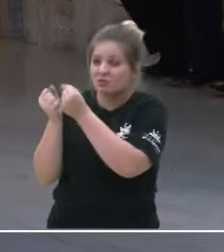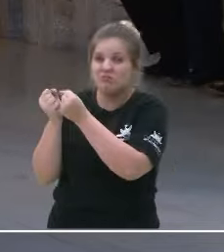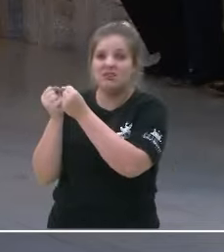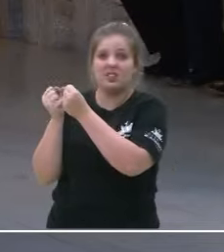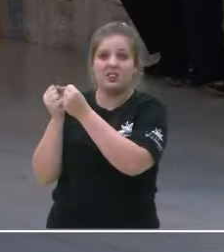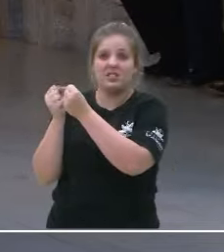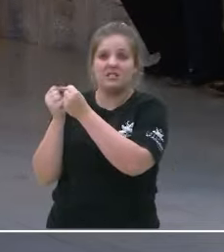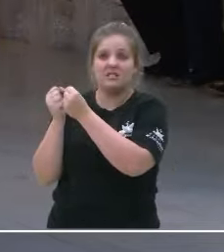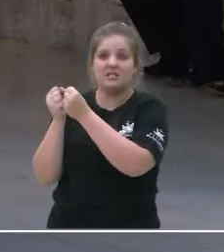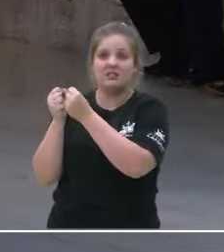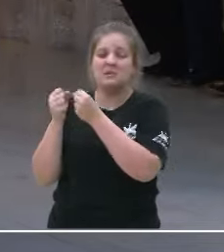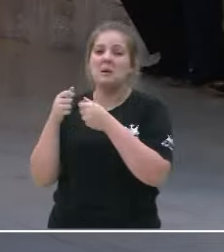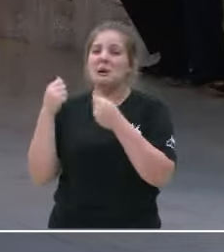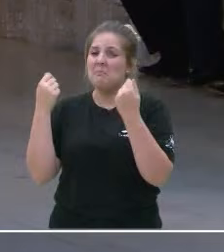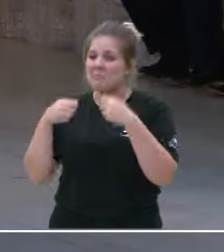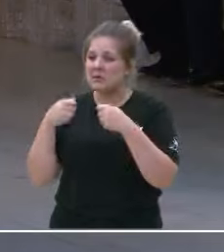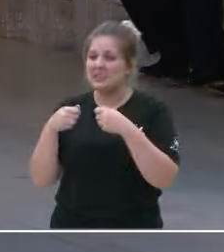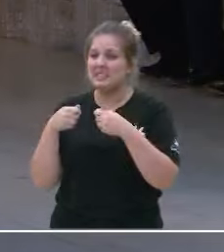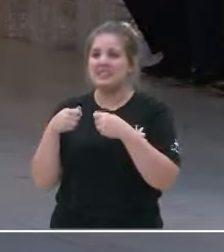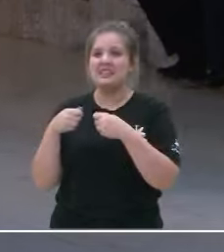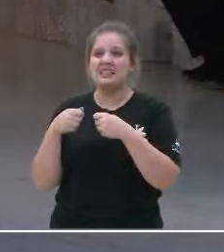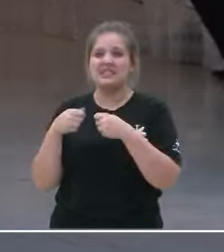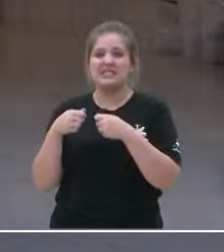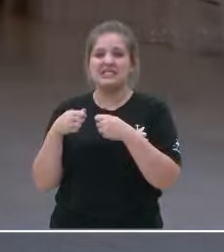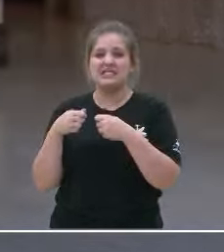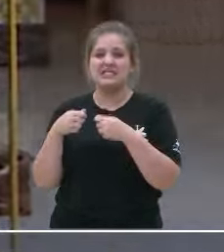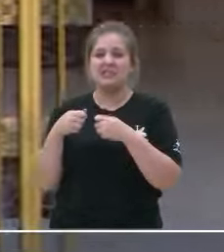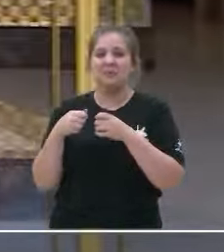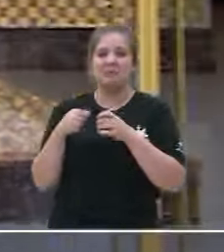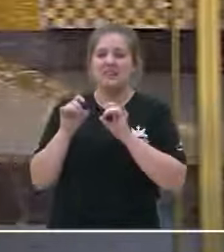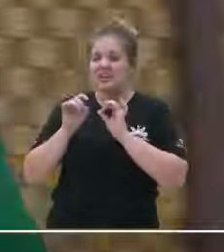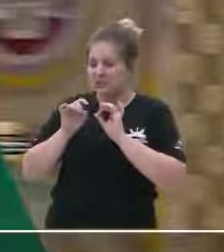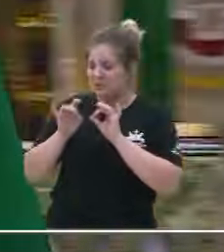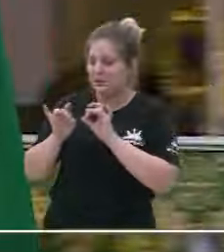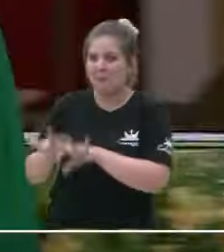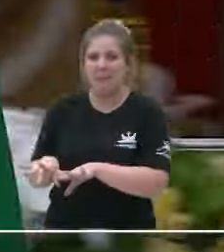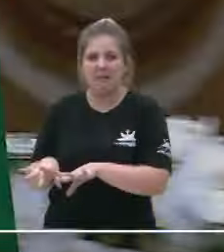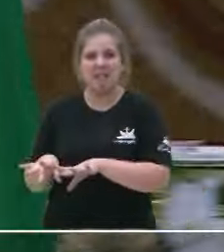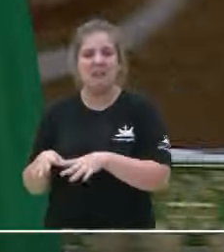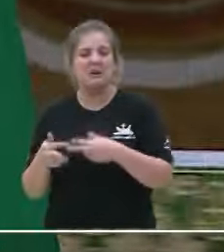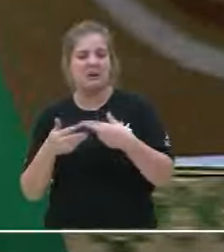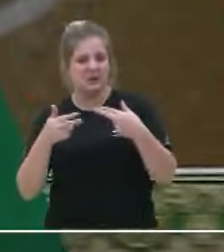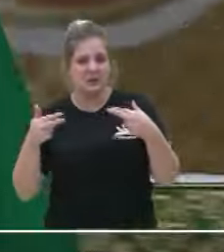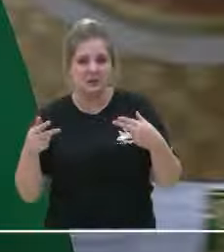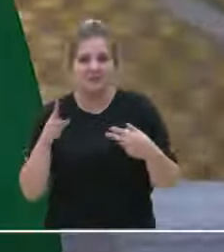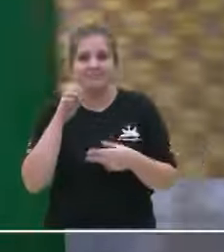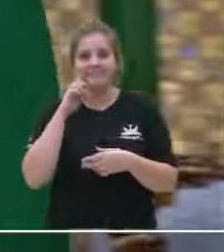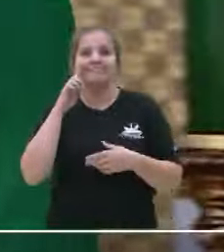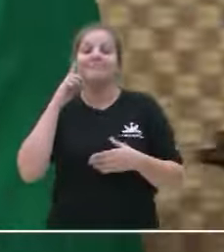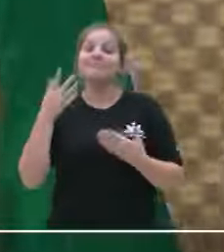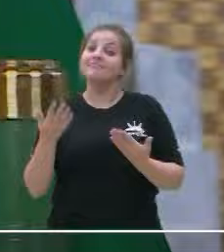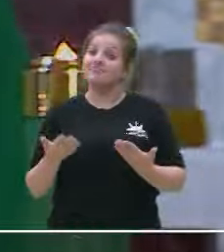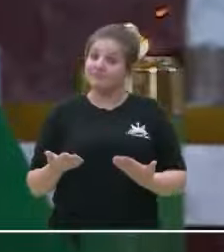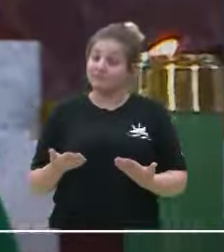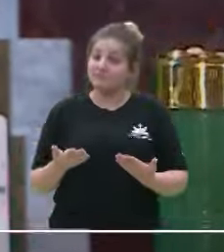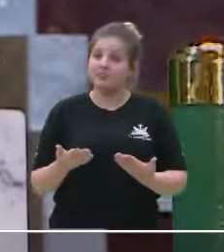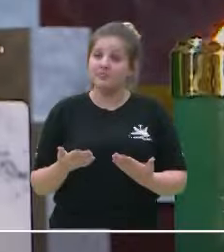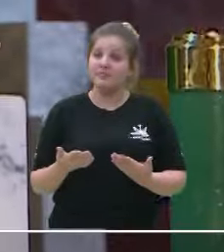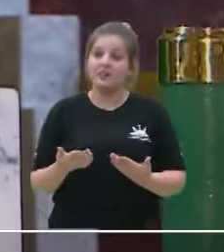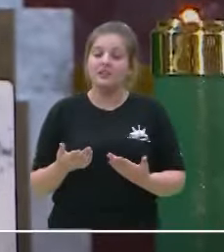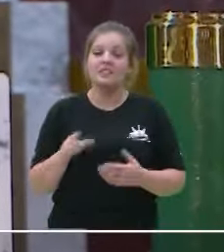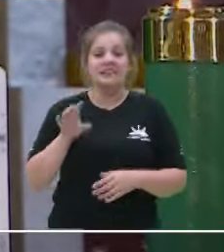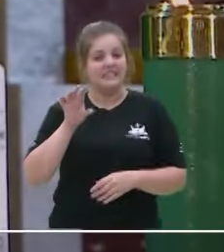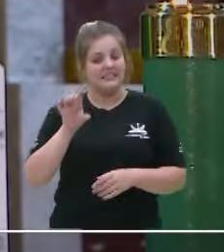Deus requer renúncia desapego de várias situações este